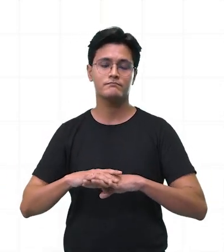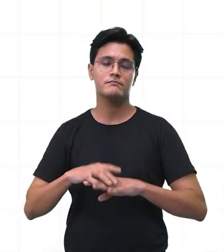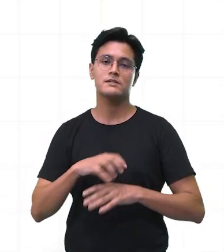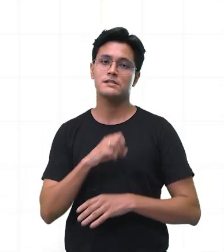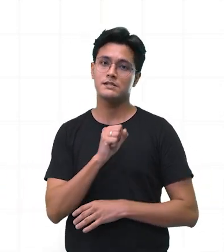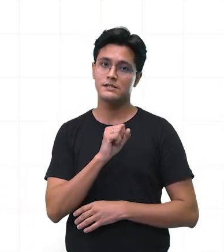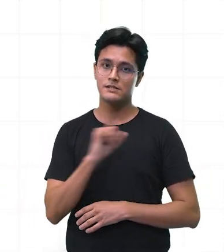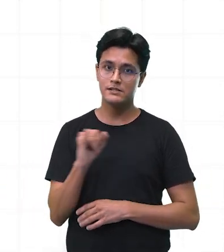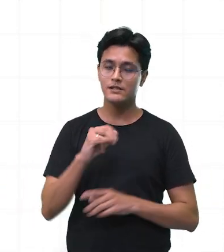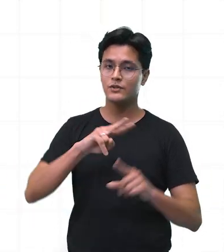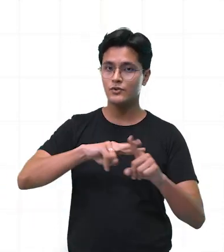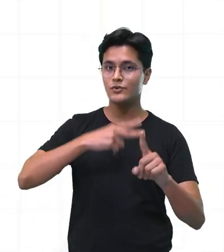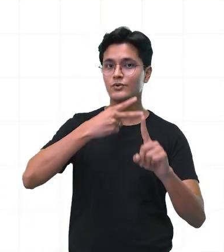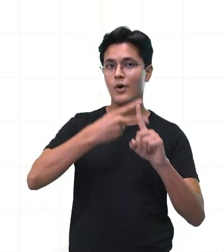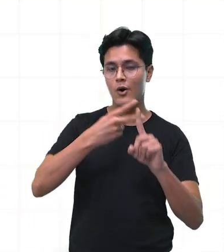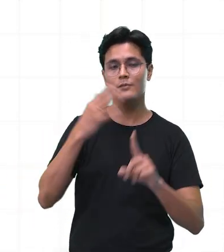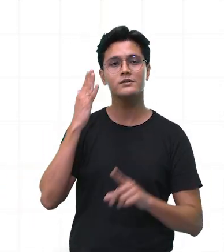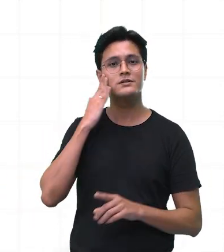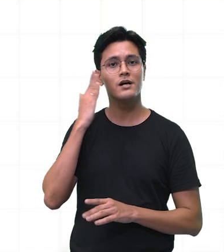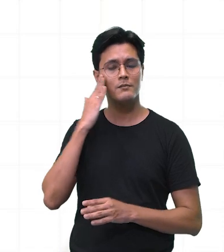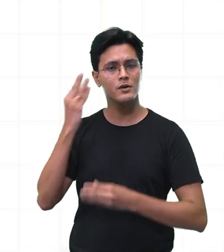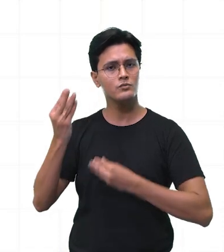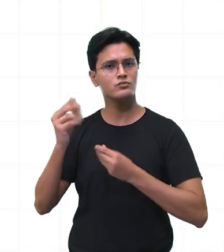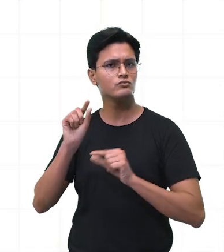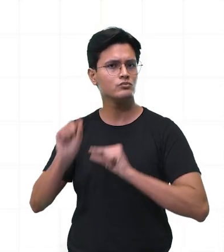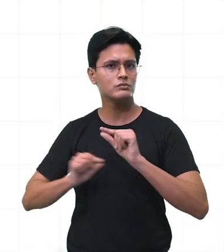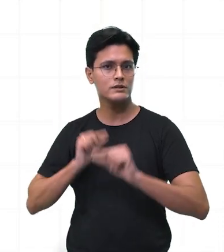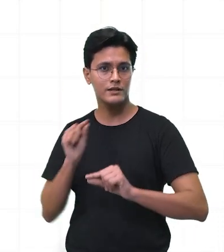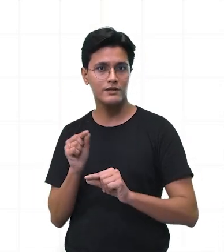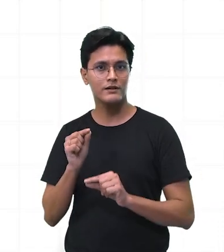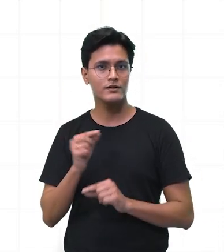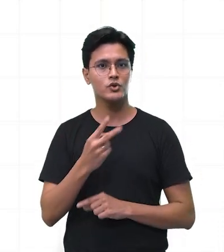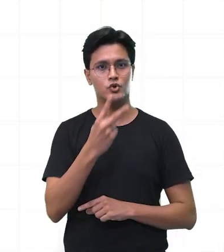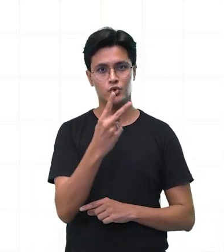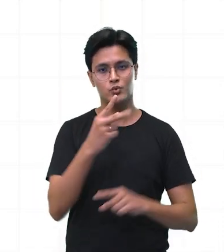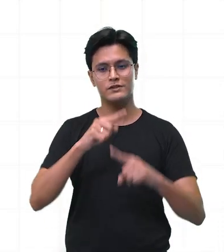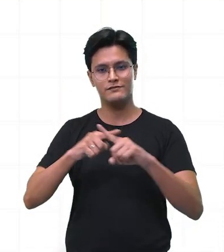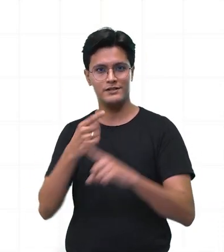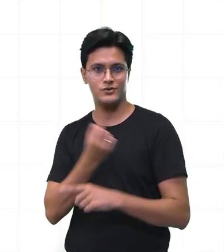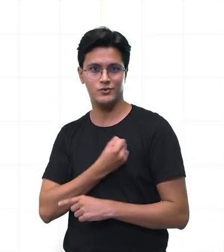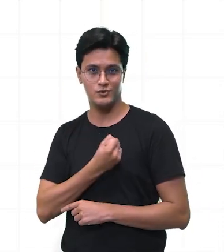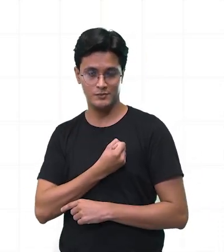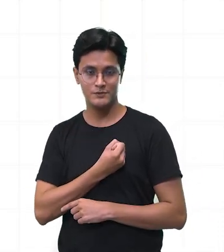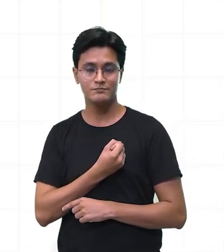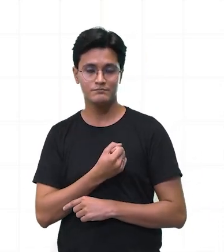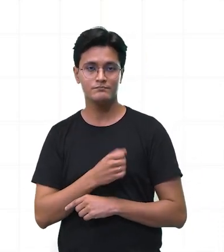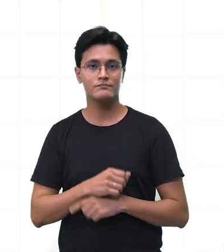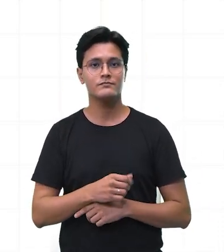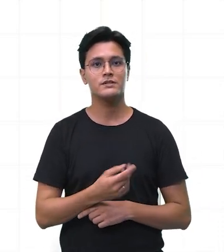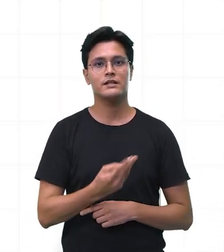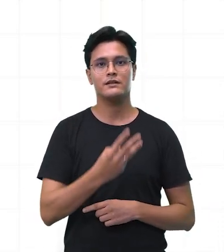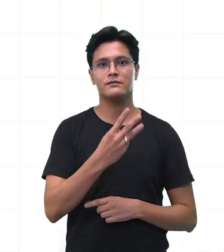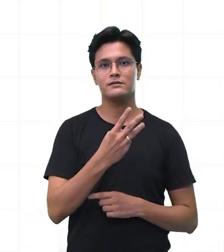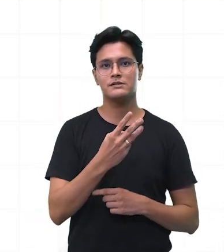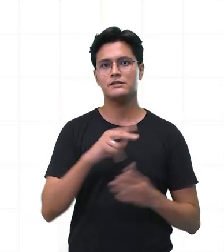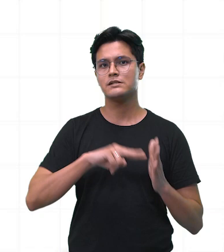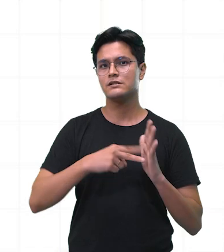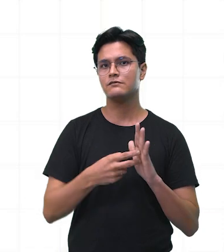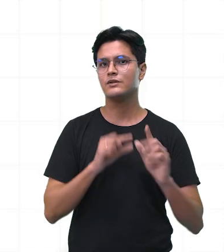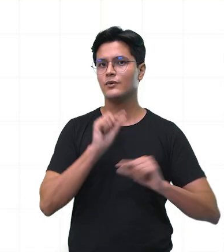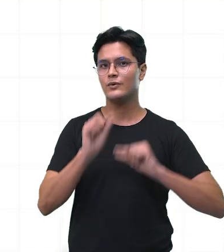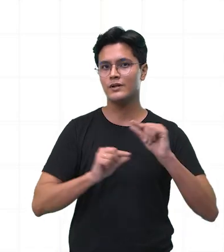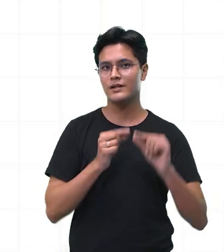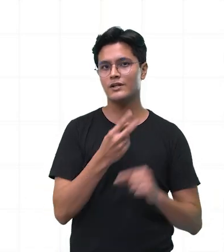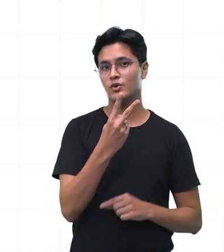é o dobro, nós sabemos que o dobro é 2 vezes um número. Se é o dobro de 3, significa então